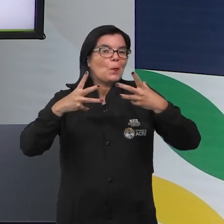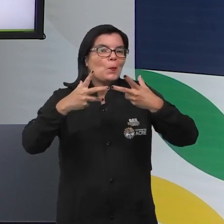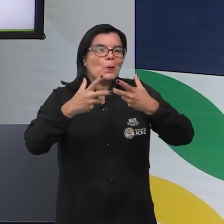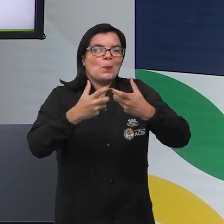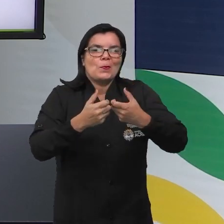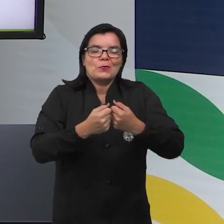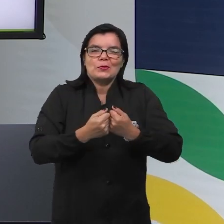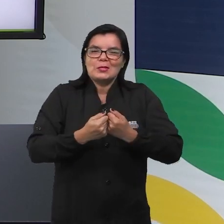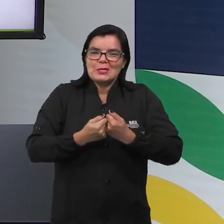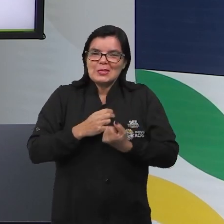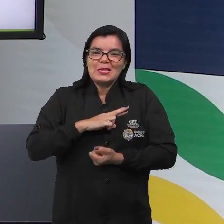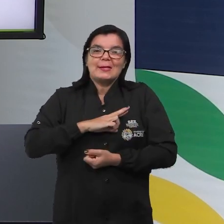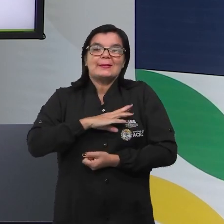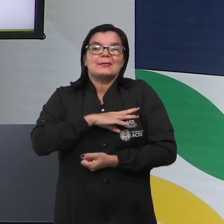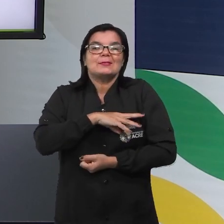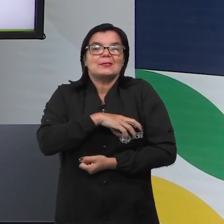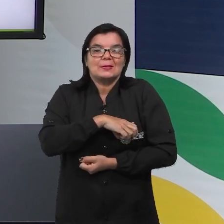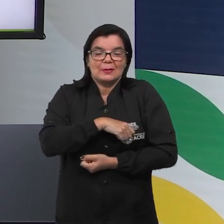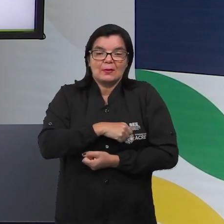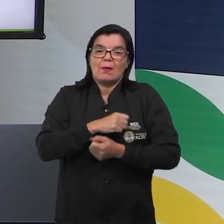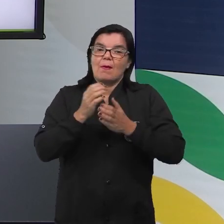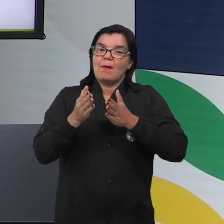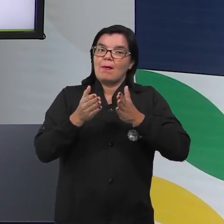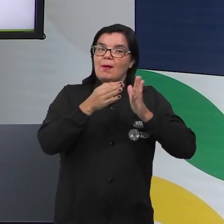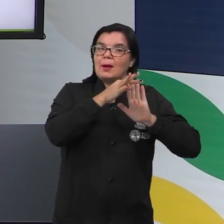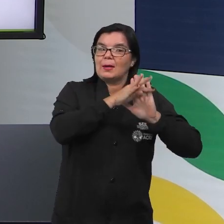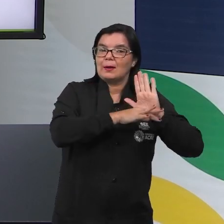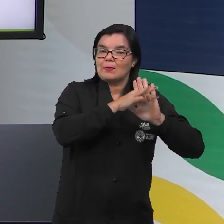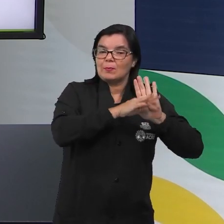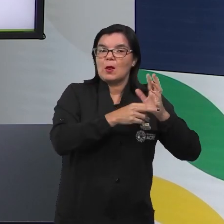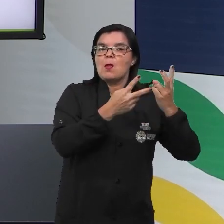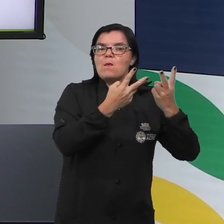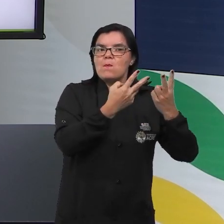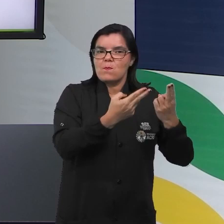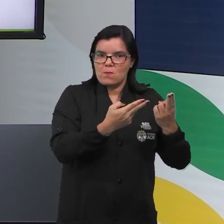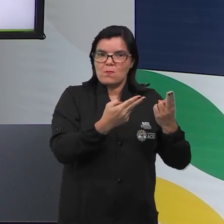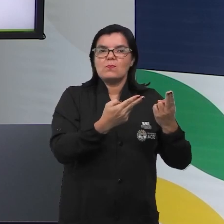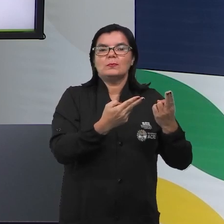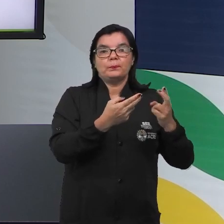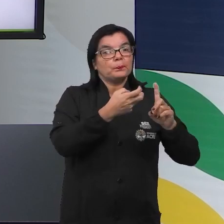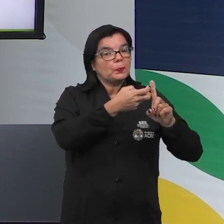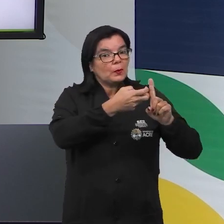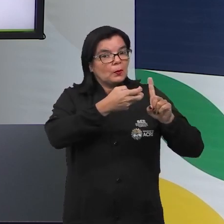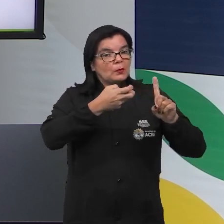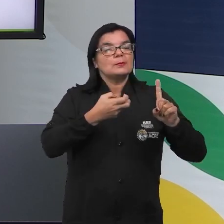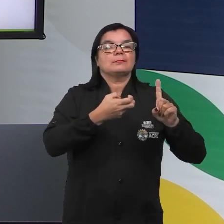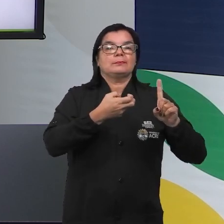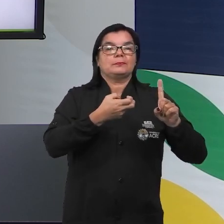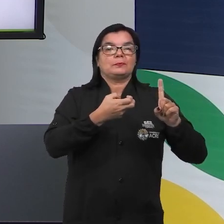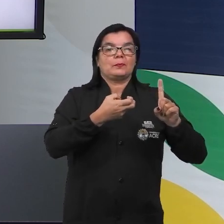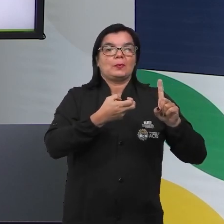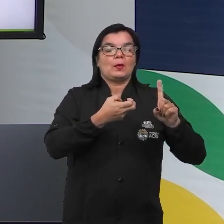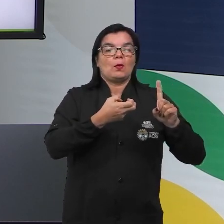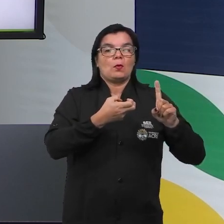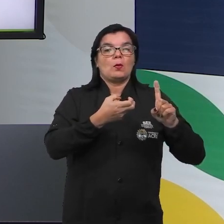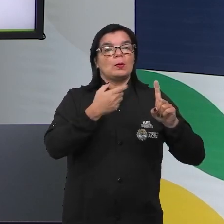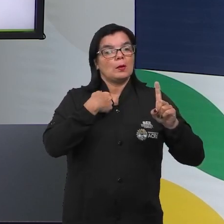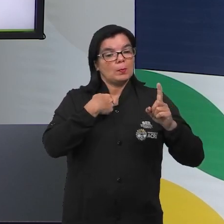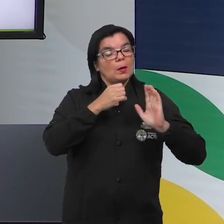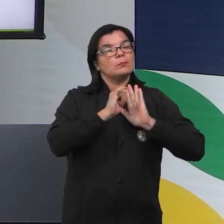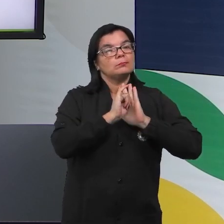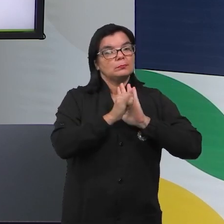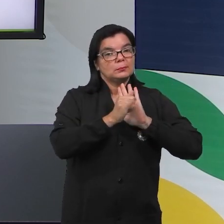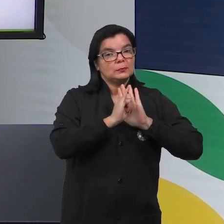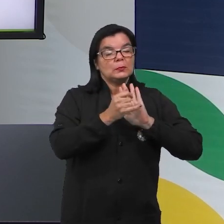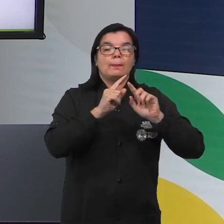essa romantização, aqui eu tenho essa mesma pegada do indígena como centro da minha